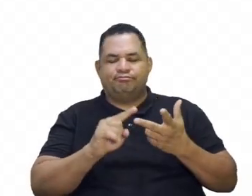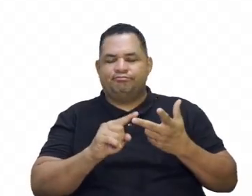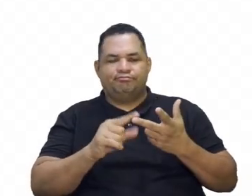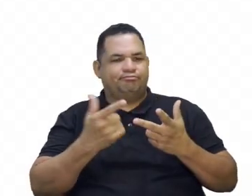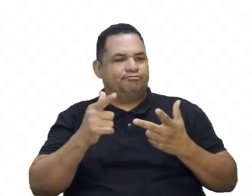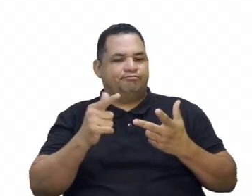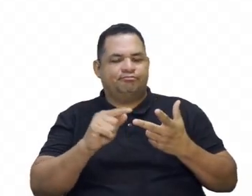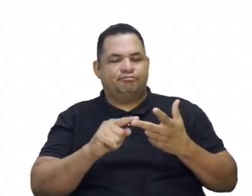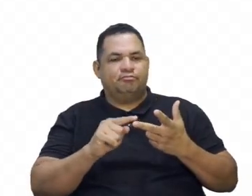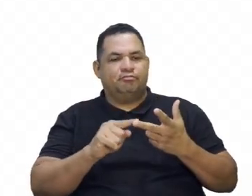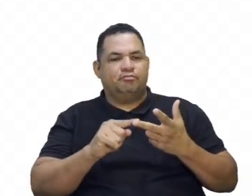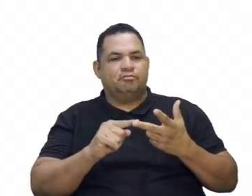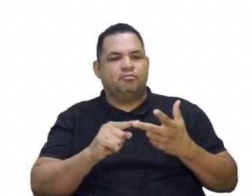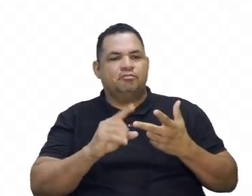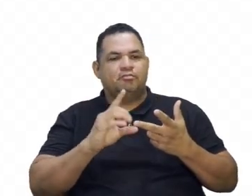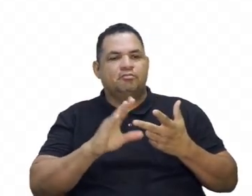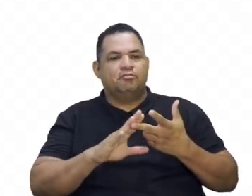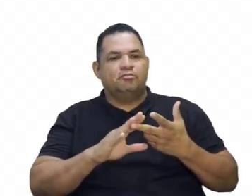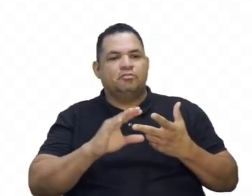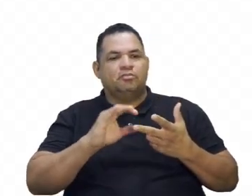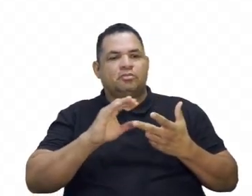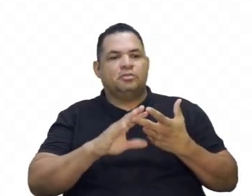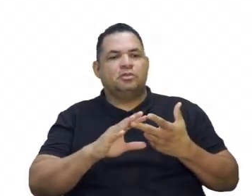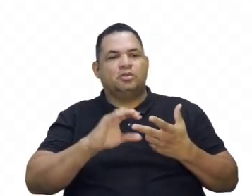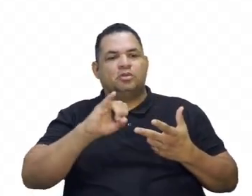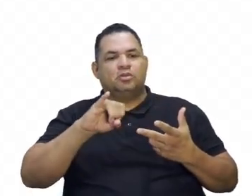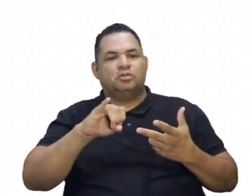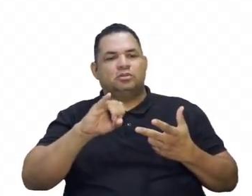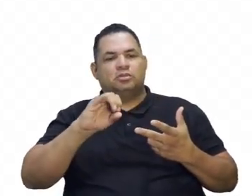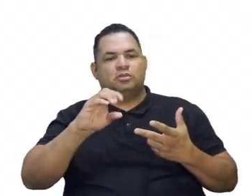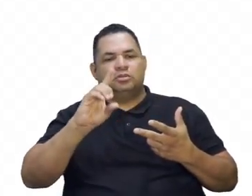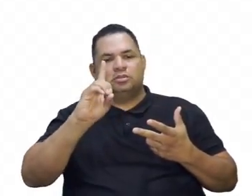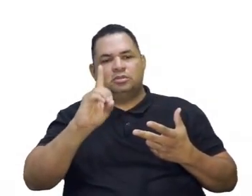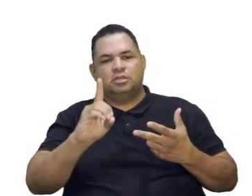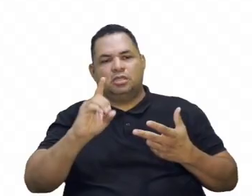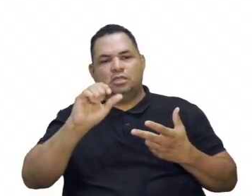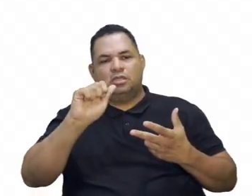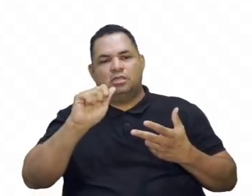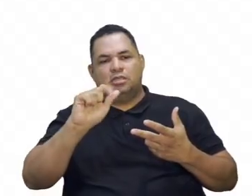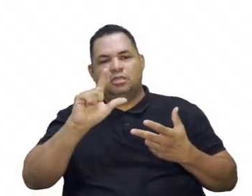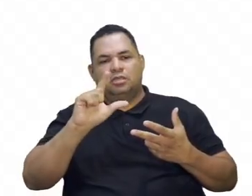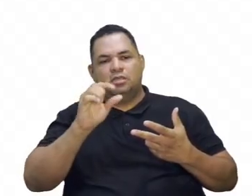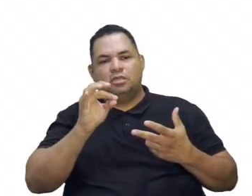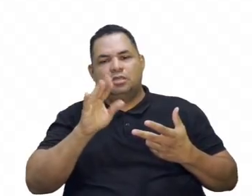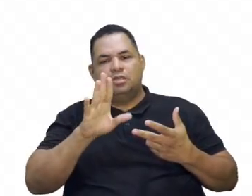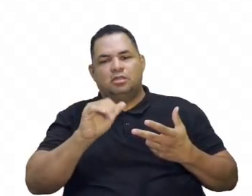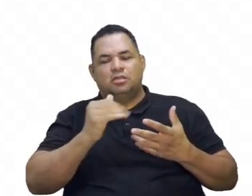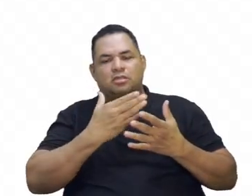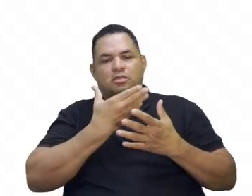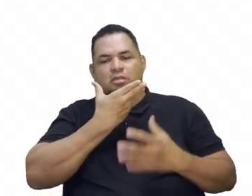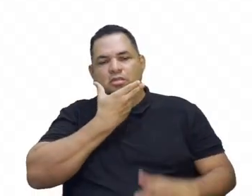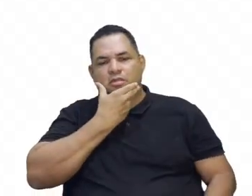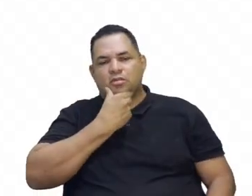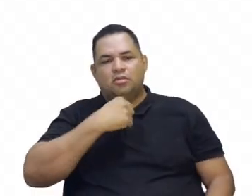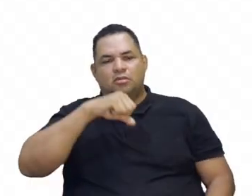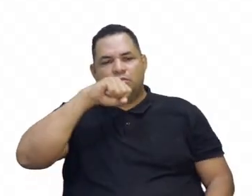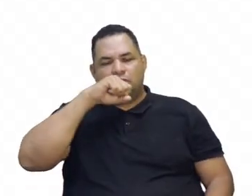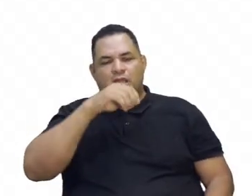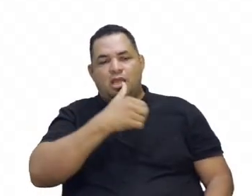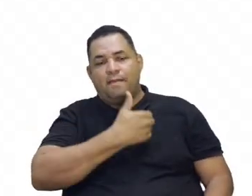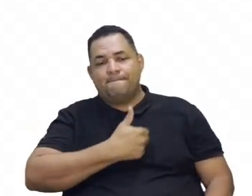tem como ser ele. Foi o nosso amigo John Dalton. Dalton é o pai do